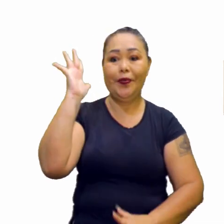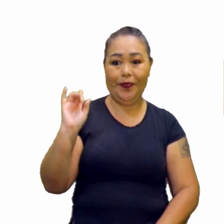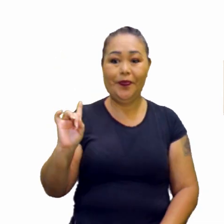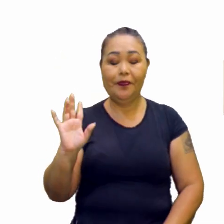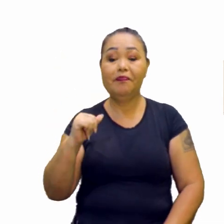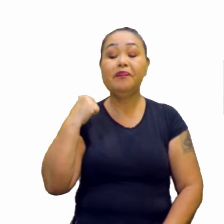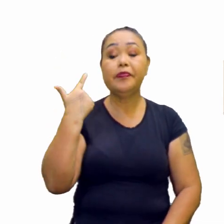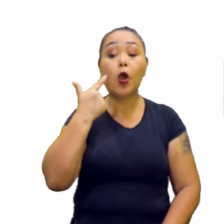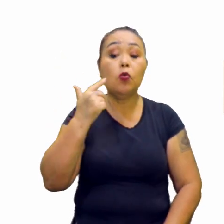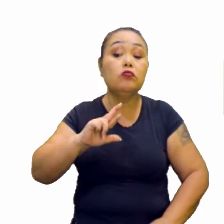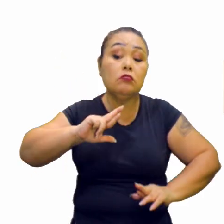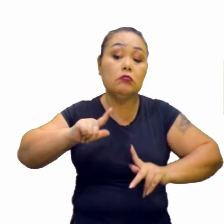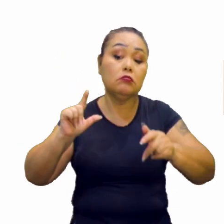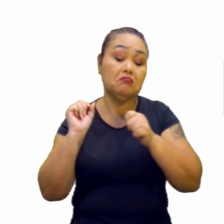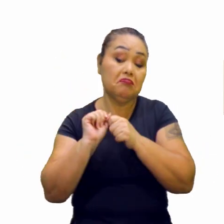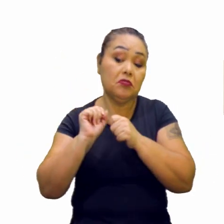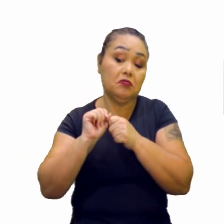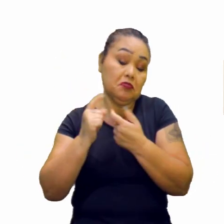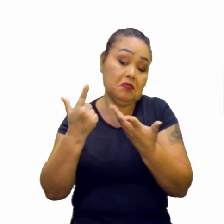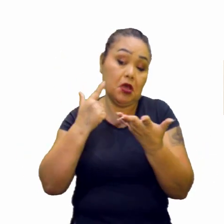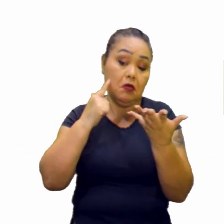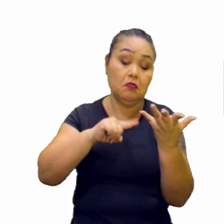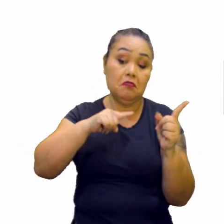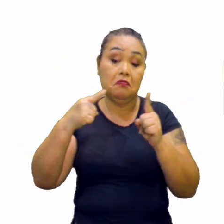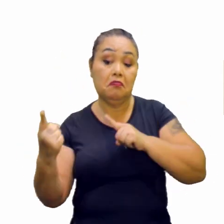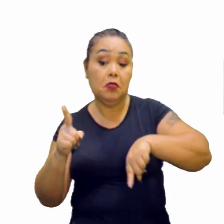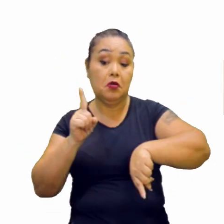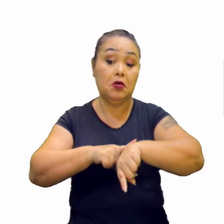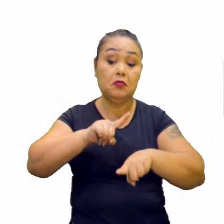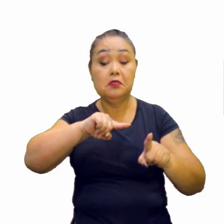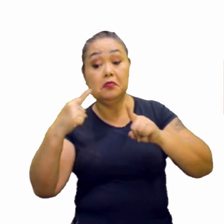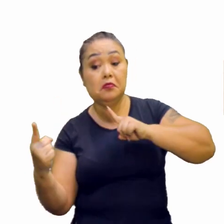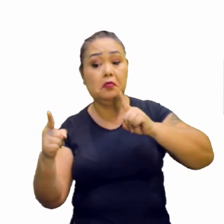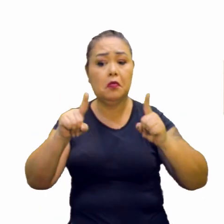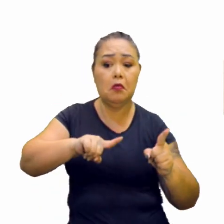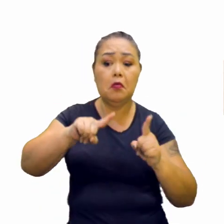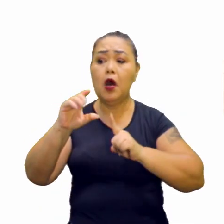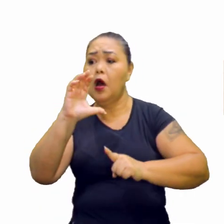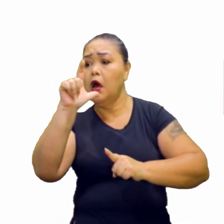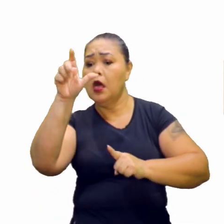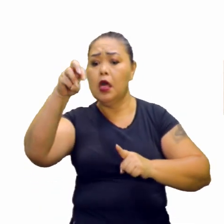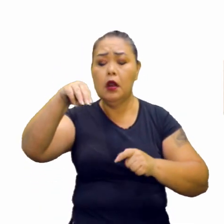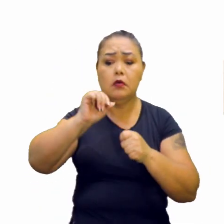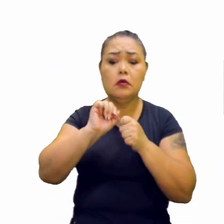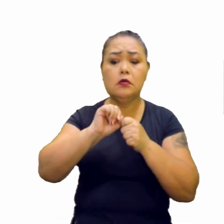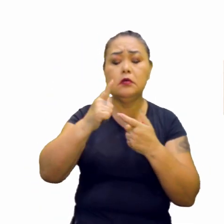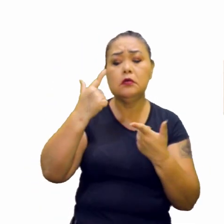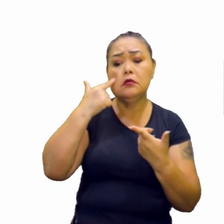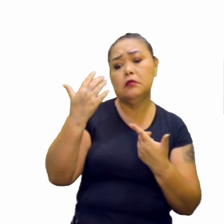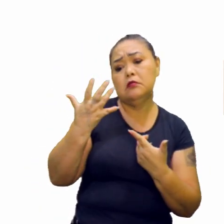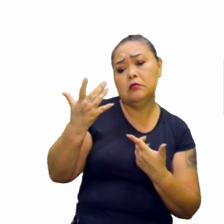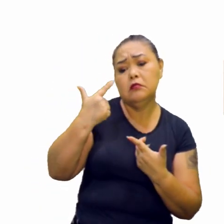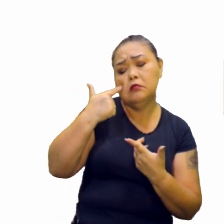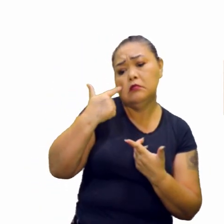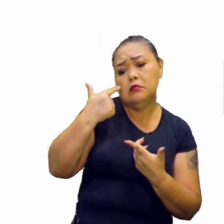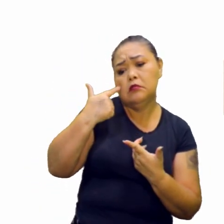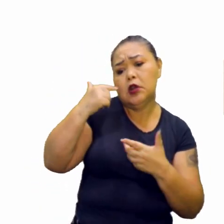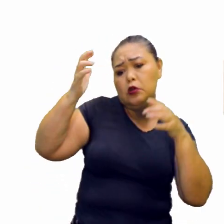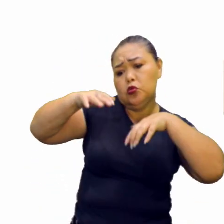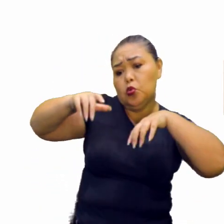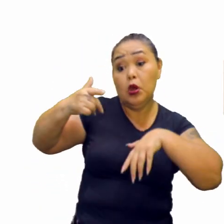diferença na sazonalidade em relação ao clima. Como assim, professor? A expectativa era mais chuva e não